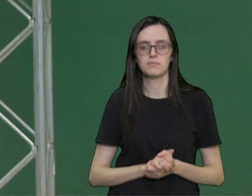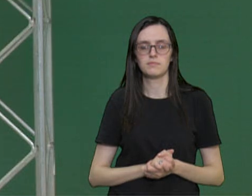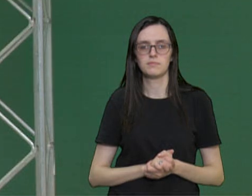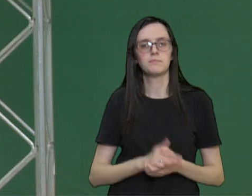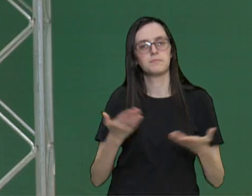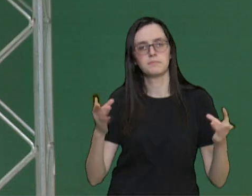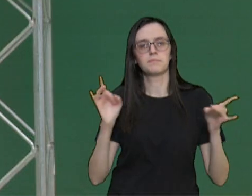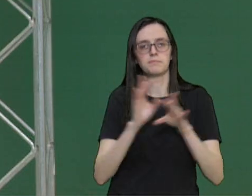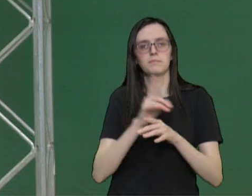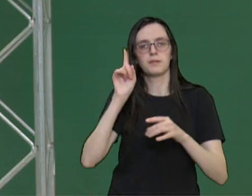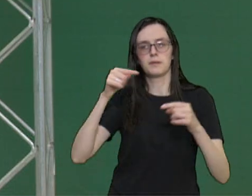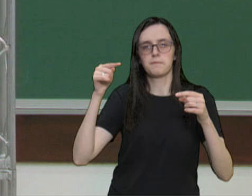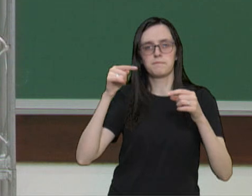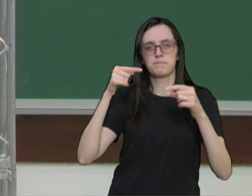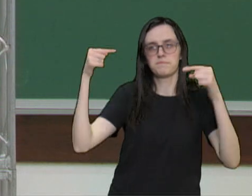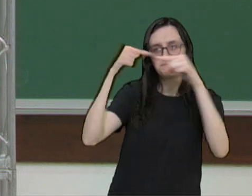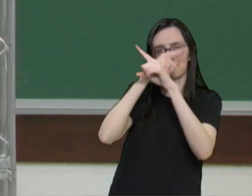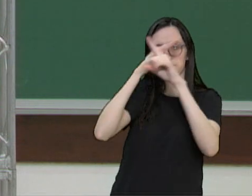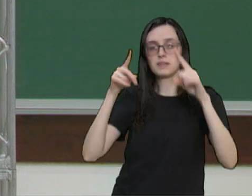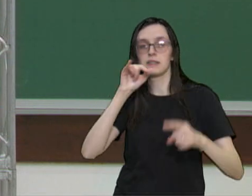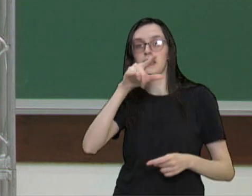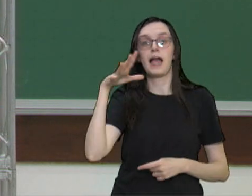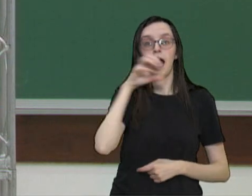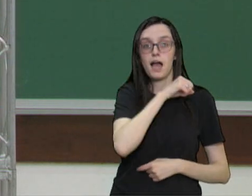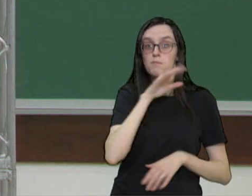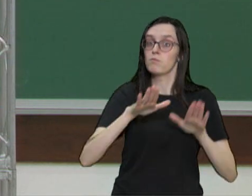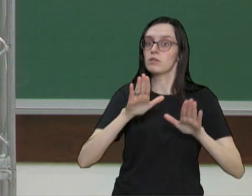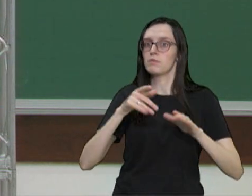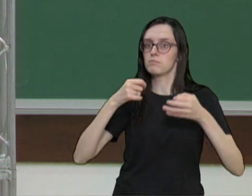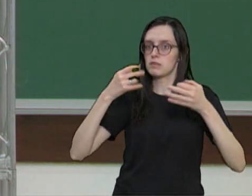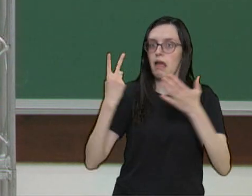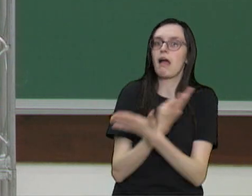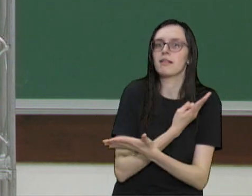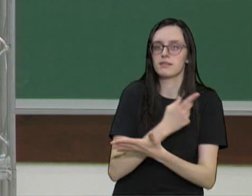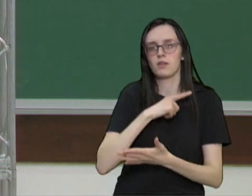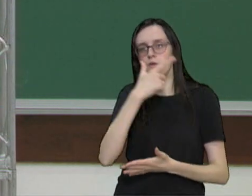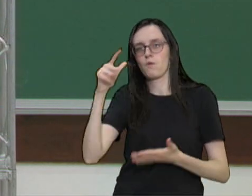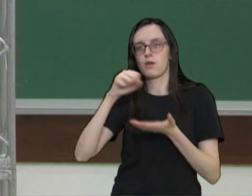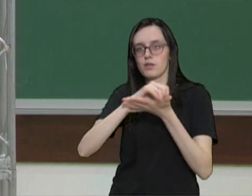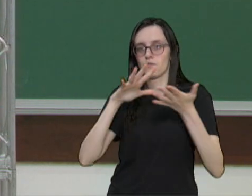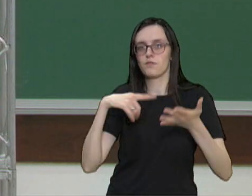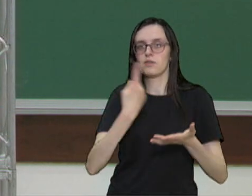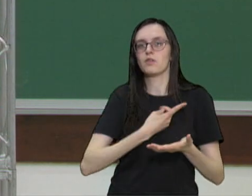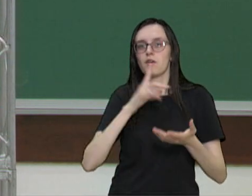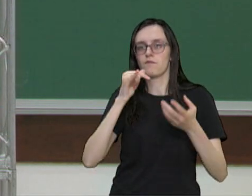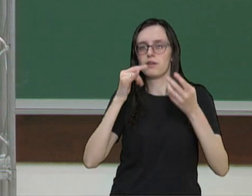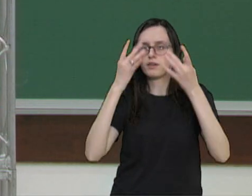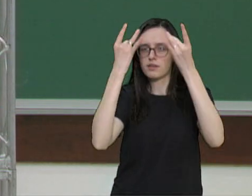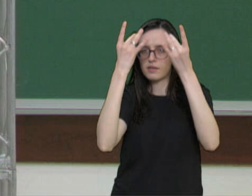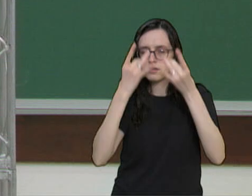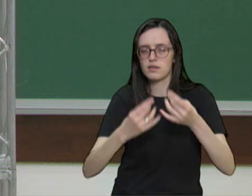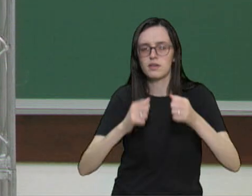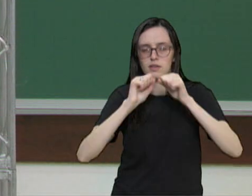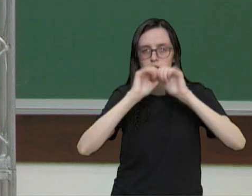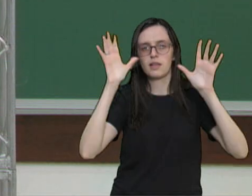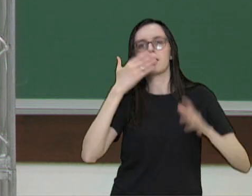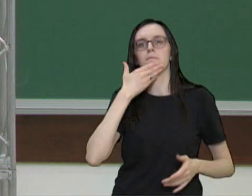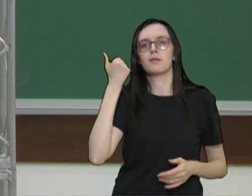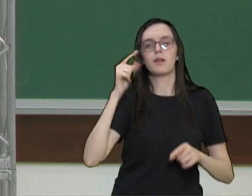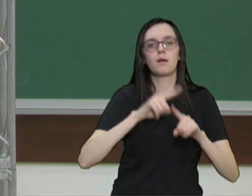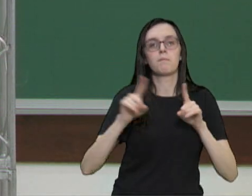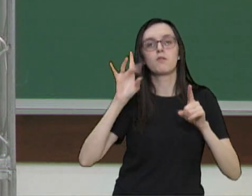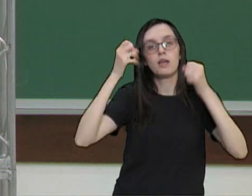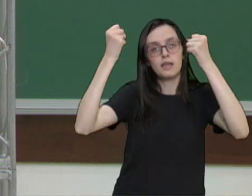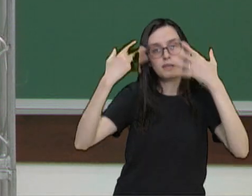temos uma jogadinha, se você faz muito rápido, você acaba errando. Nos próximos exercícios eu vou destrinchar ele um pouquinho melhor, mas só lembrando,